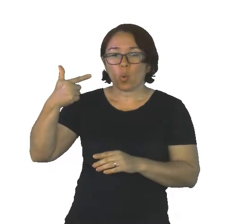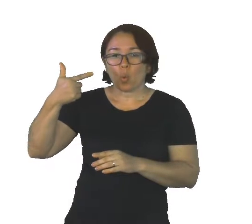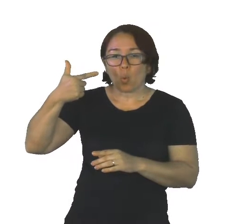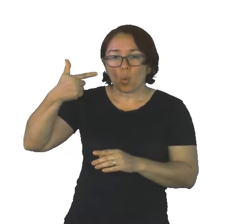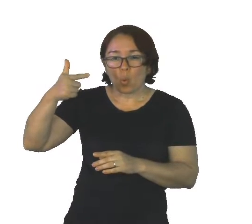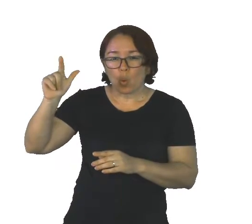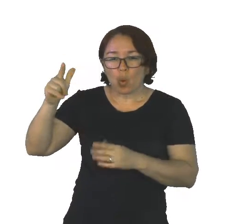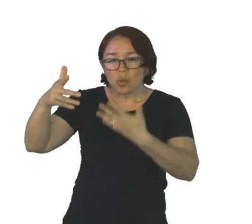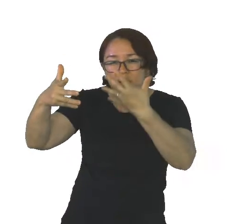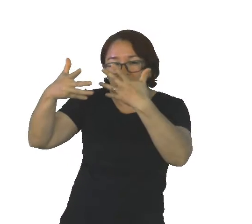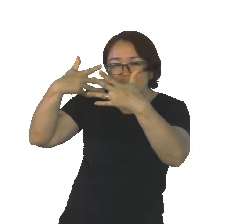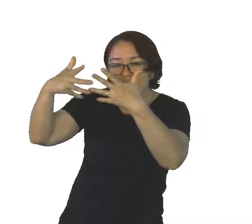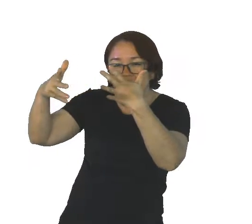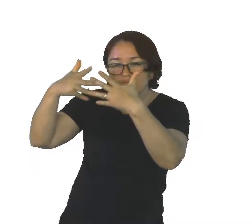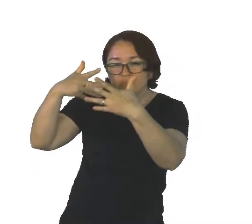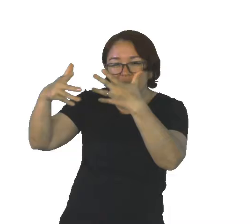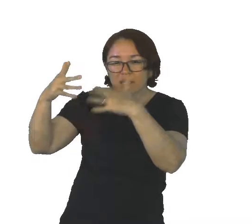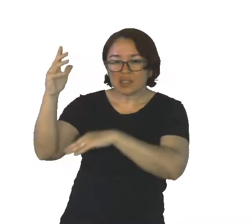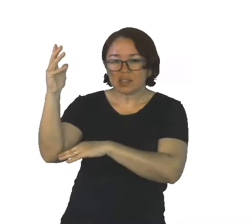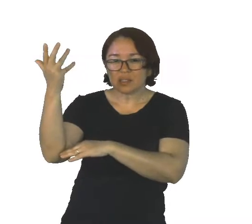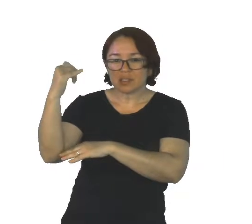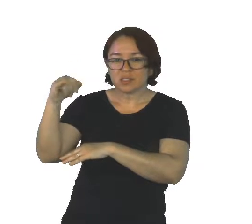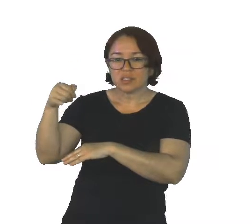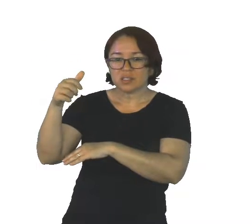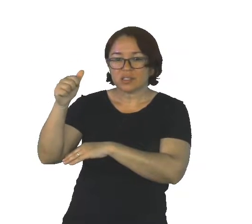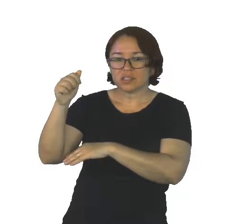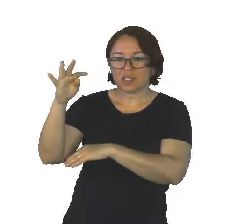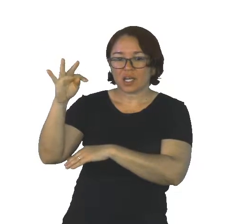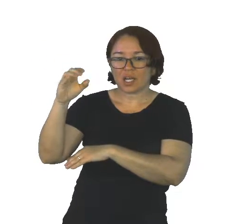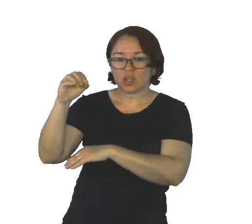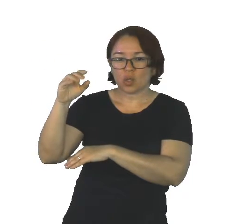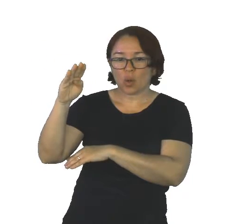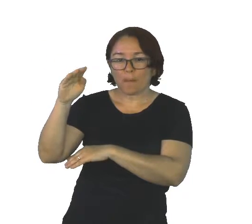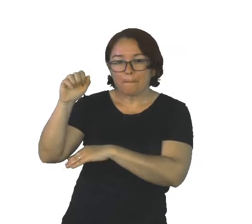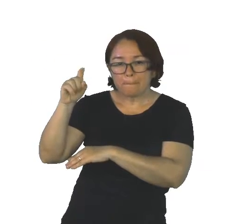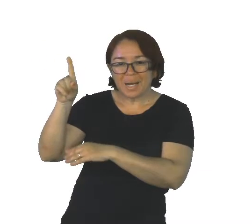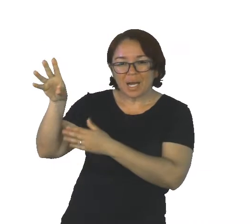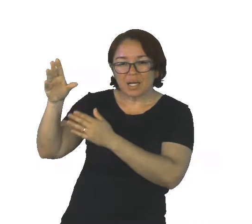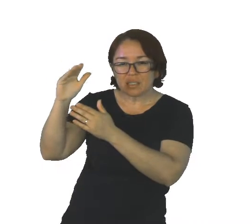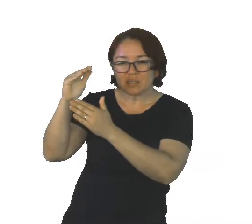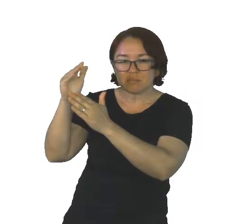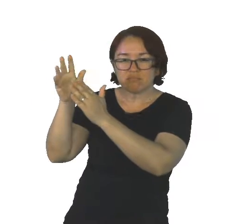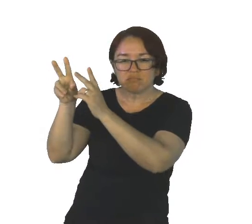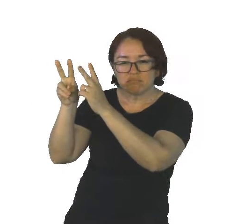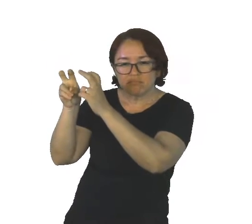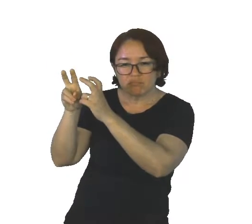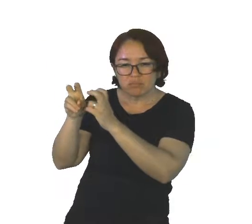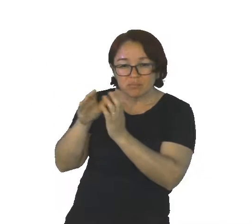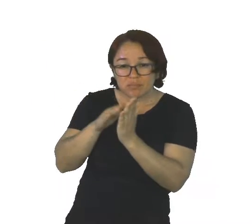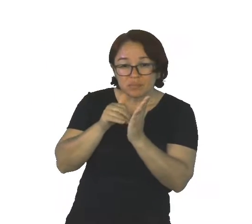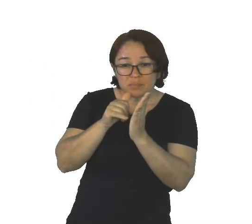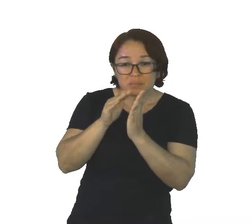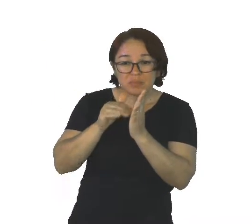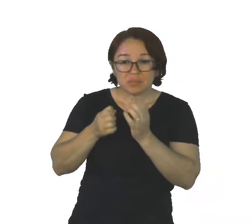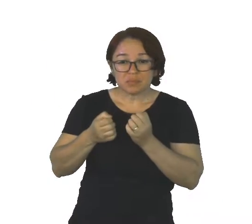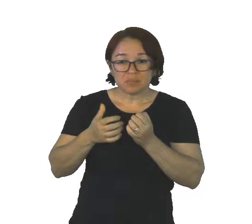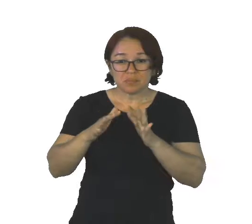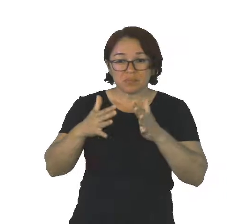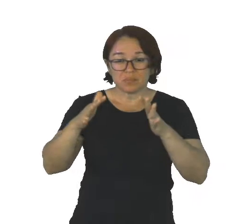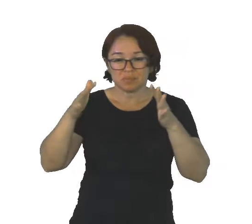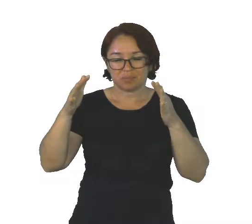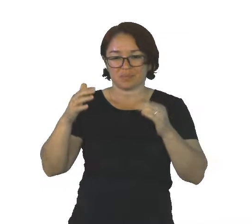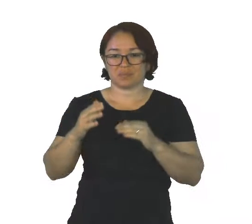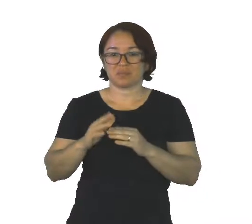extraída do tronco do jatobá, o que dá um brilho mais intenso à pintura. Trabalhos que os curumins já aprendem